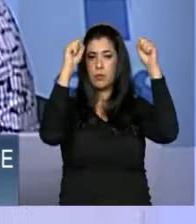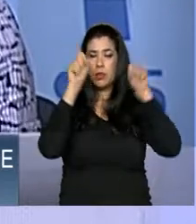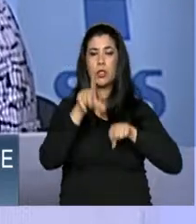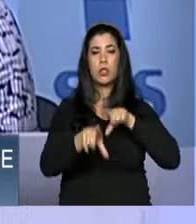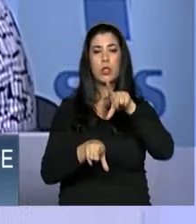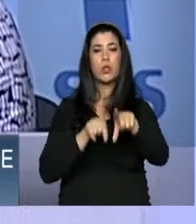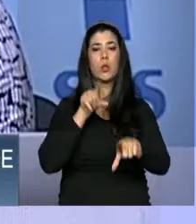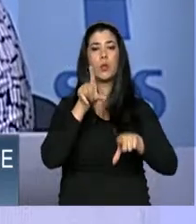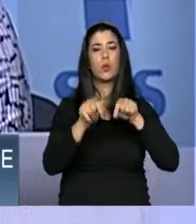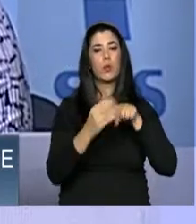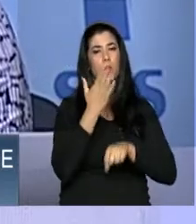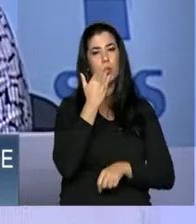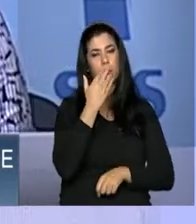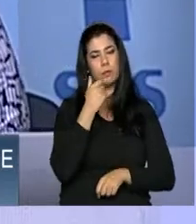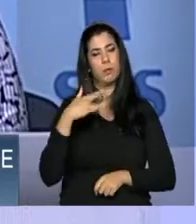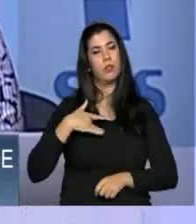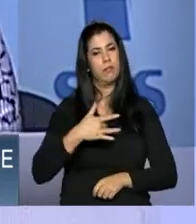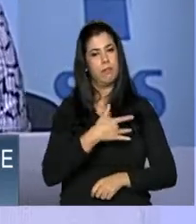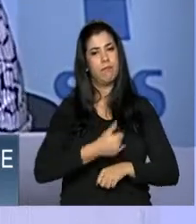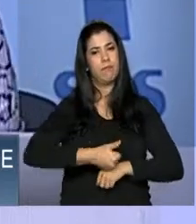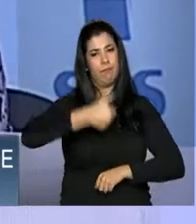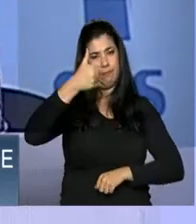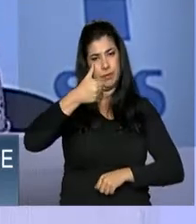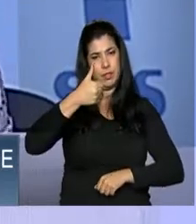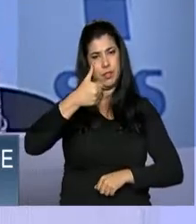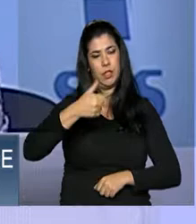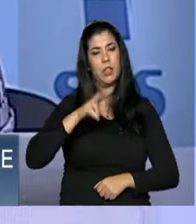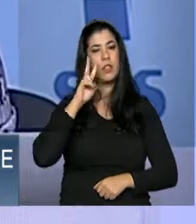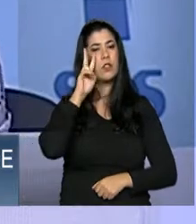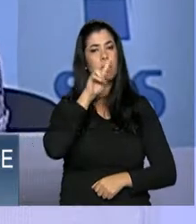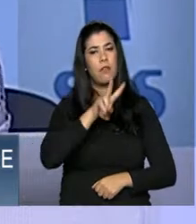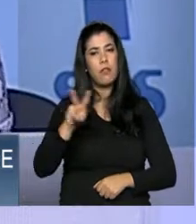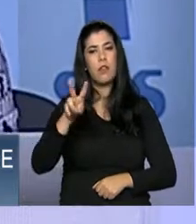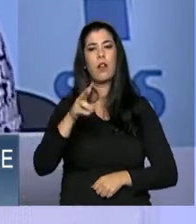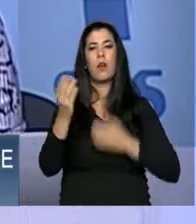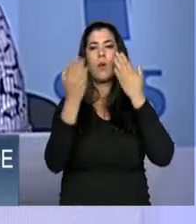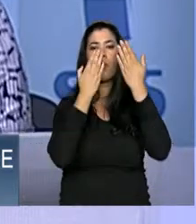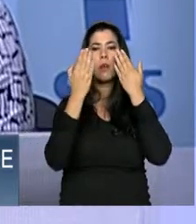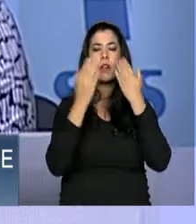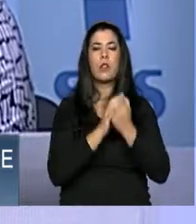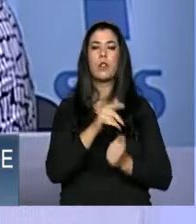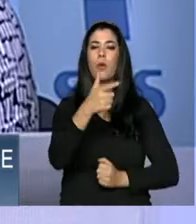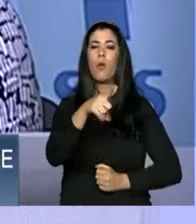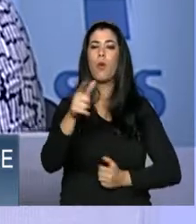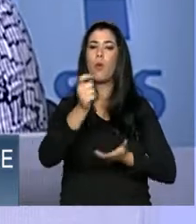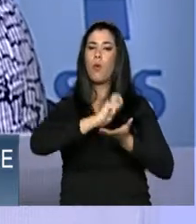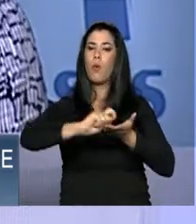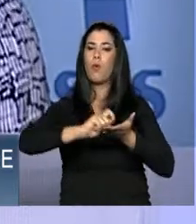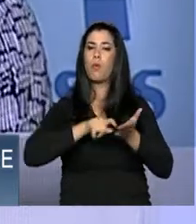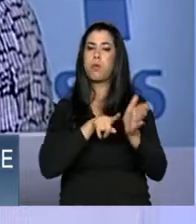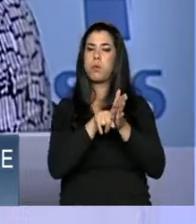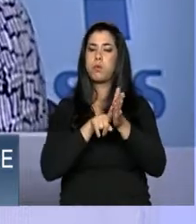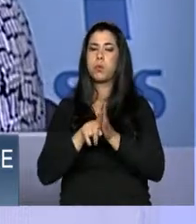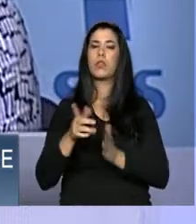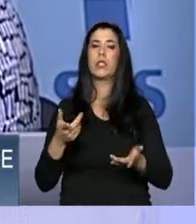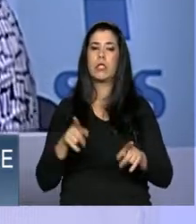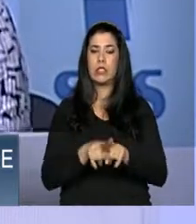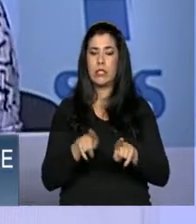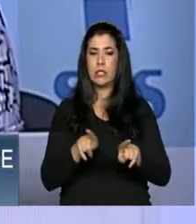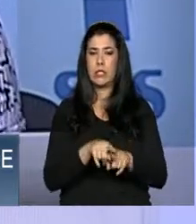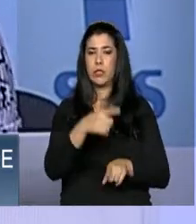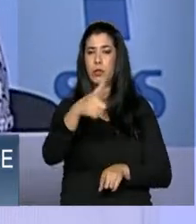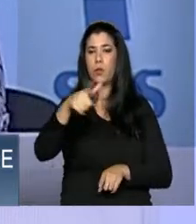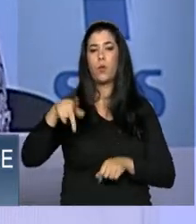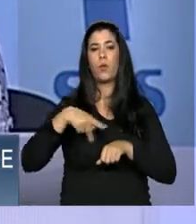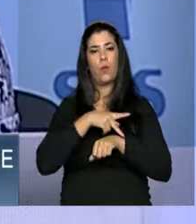escolhas mais saudáveis. Isso é bastante descrito na literatura, nós já observávamos isso em